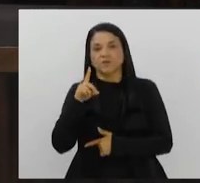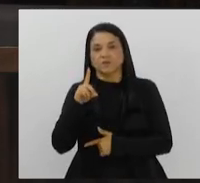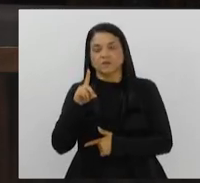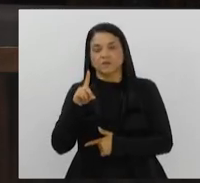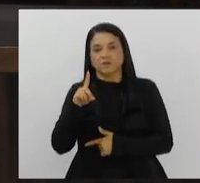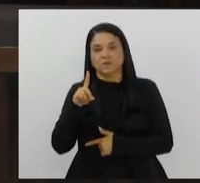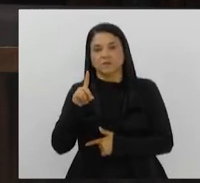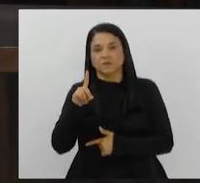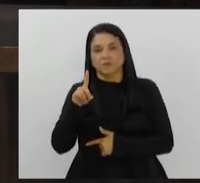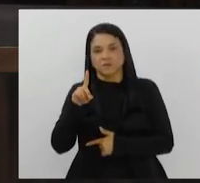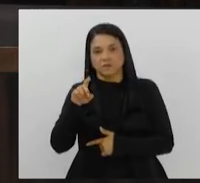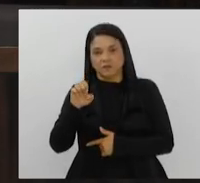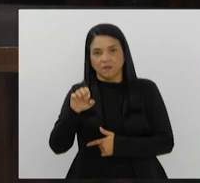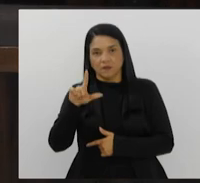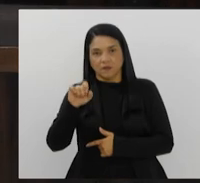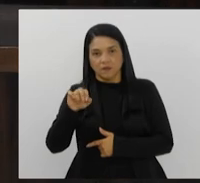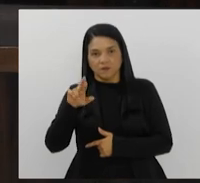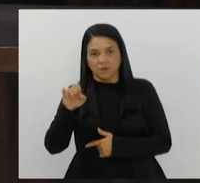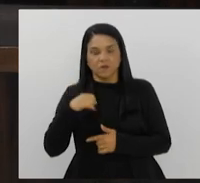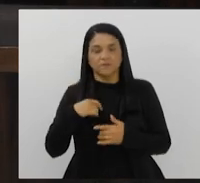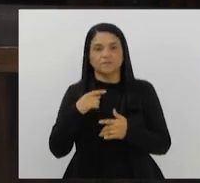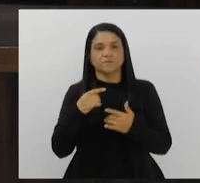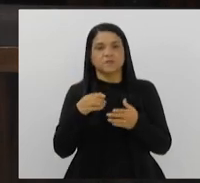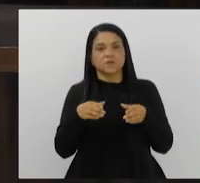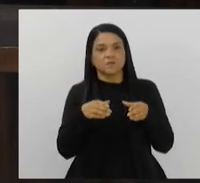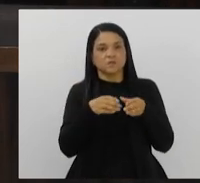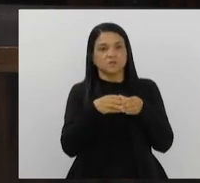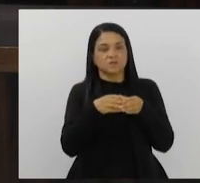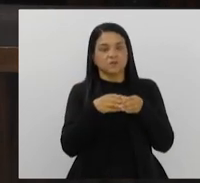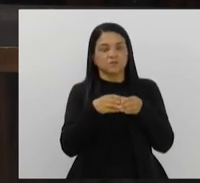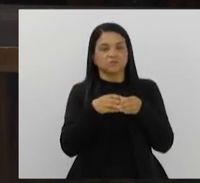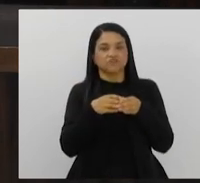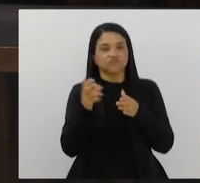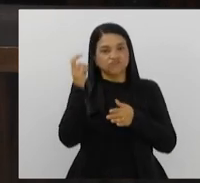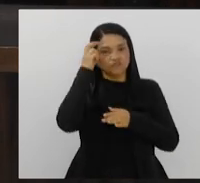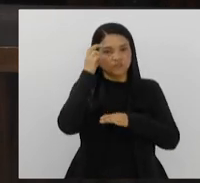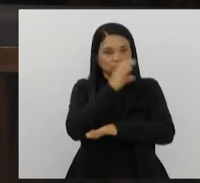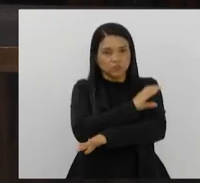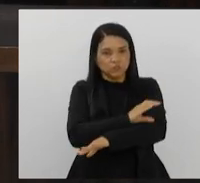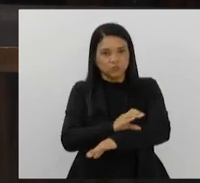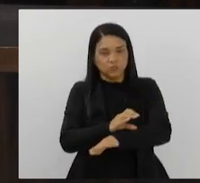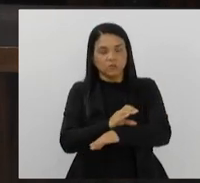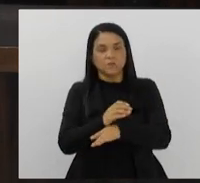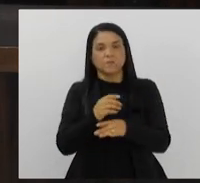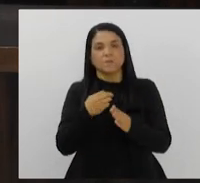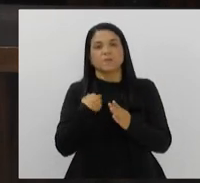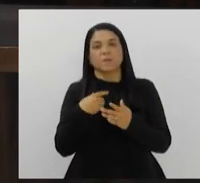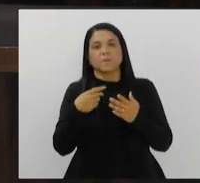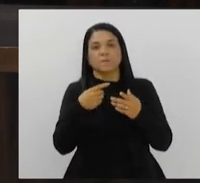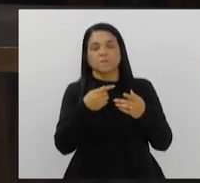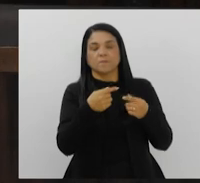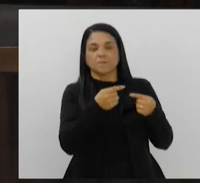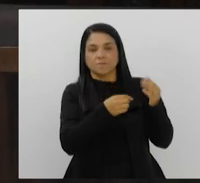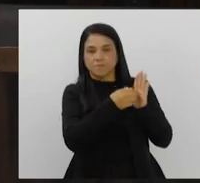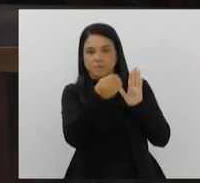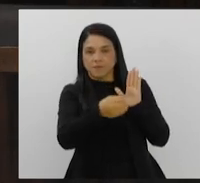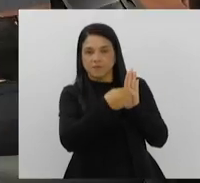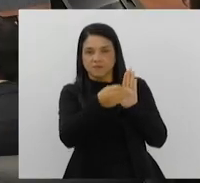da Comissão de Cultura. Para emitir parecer, nosso nobre deputado Tiago